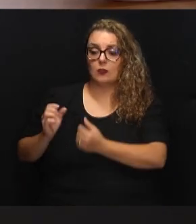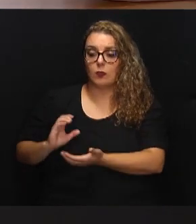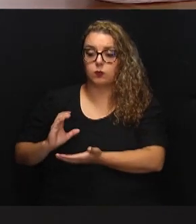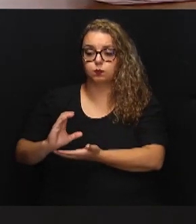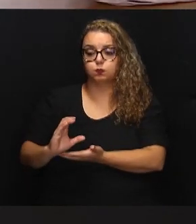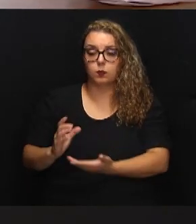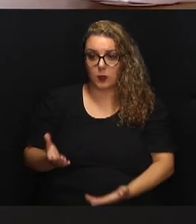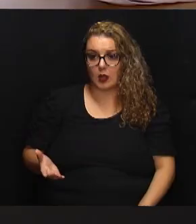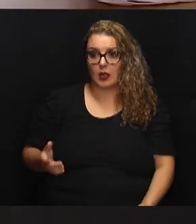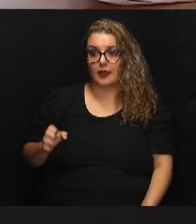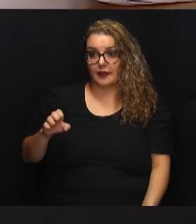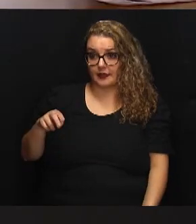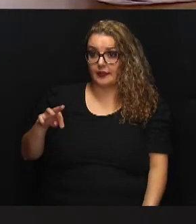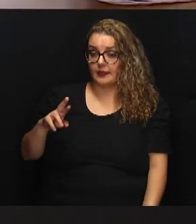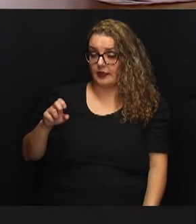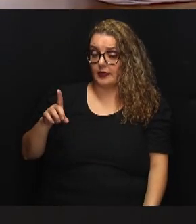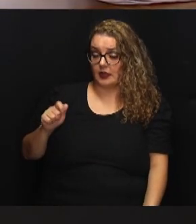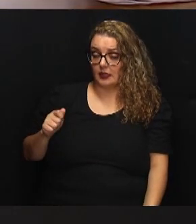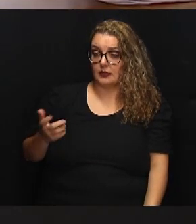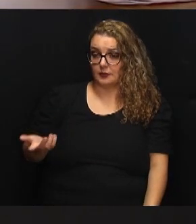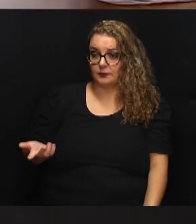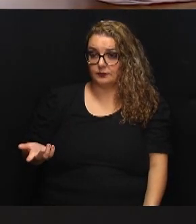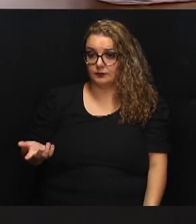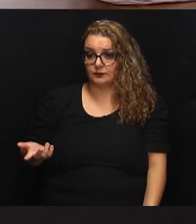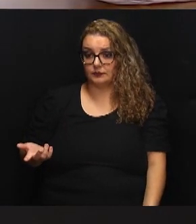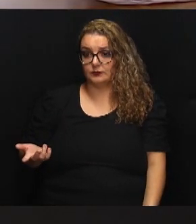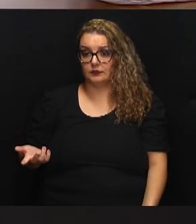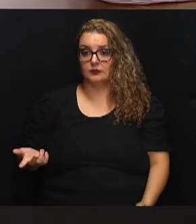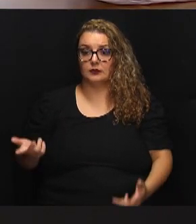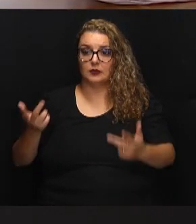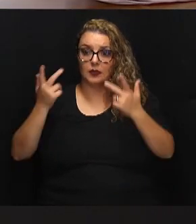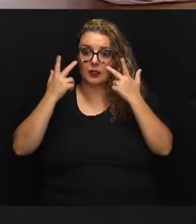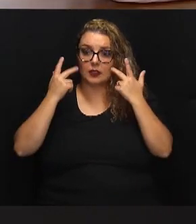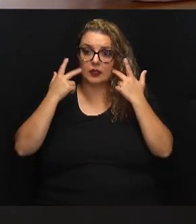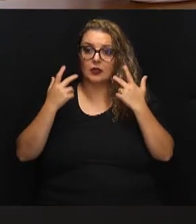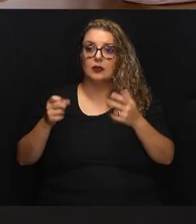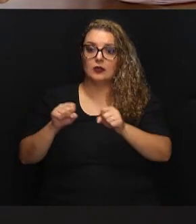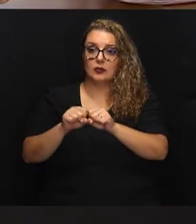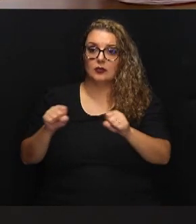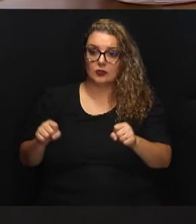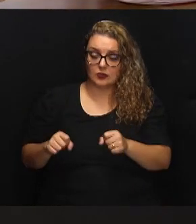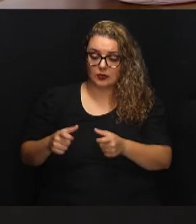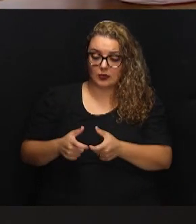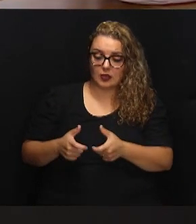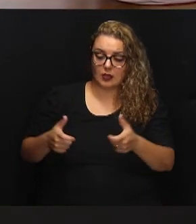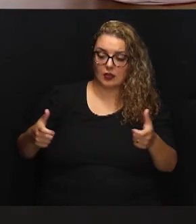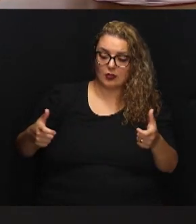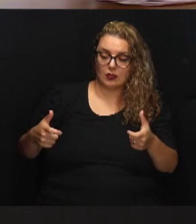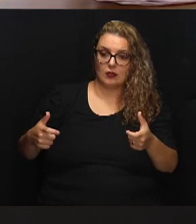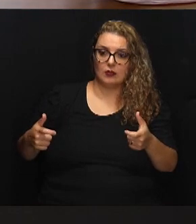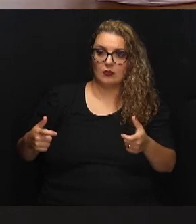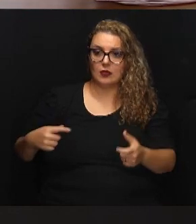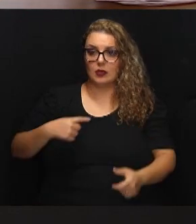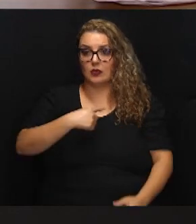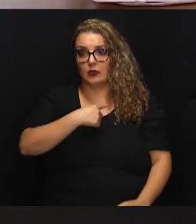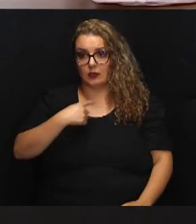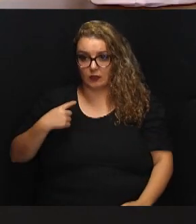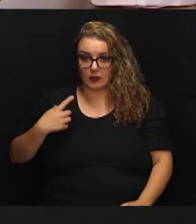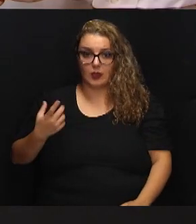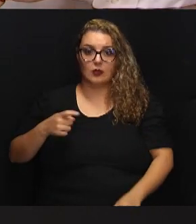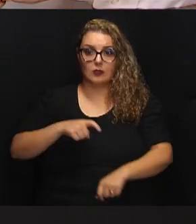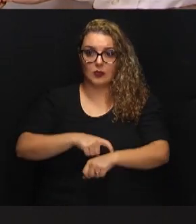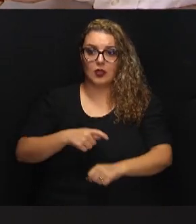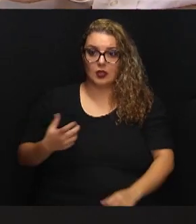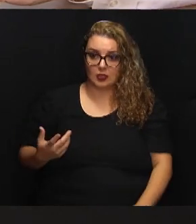E naturalmente, na medida em que o sistema aumentou o tempo, né, passando